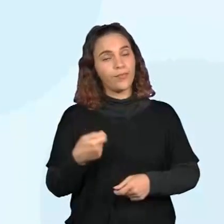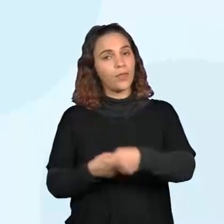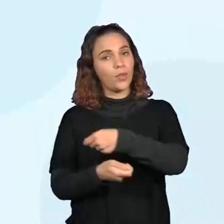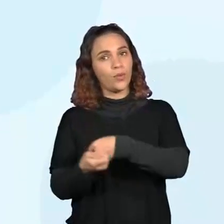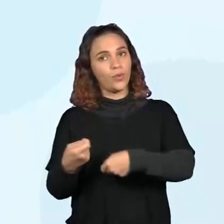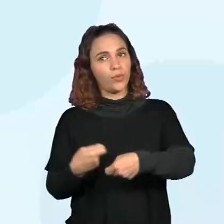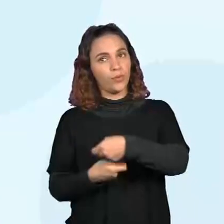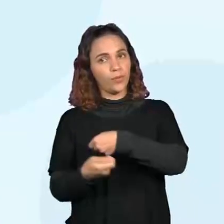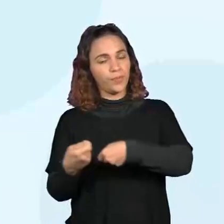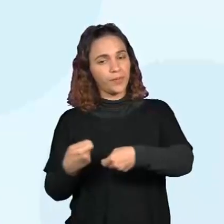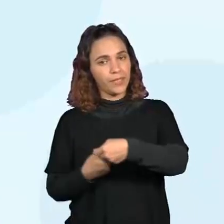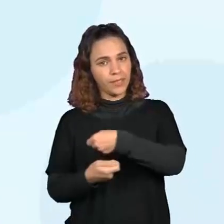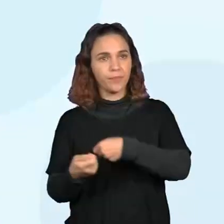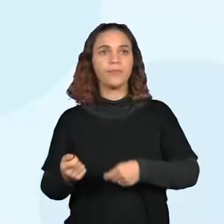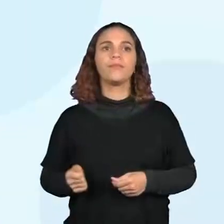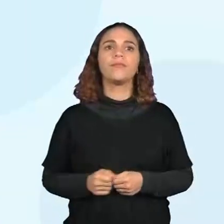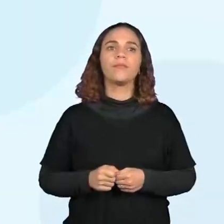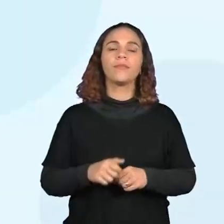economia,